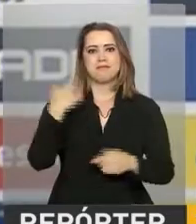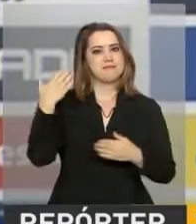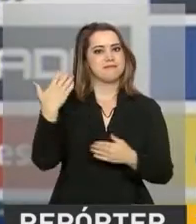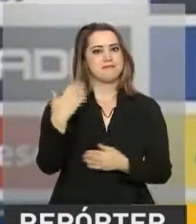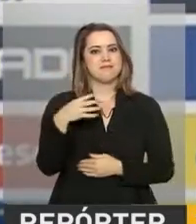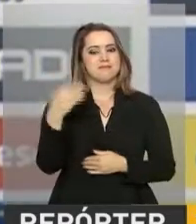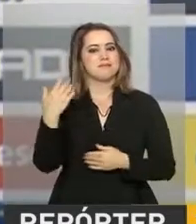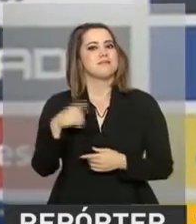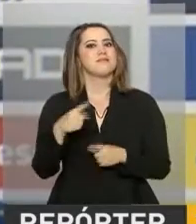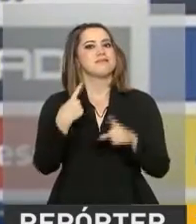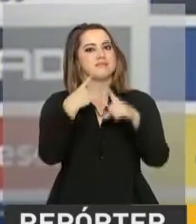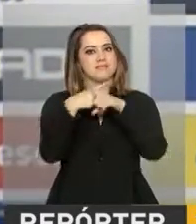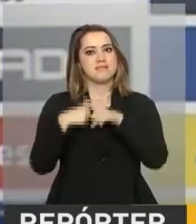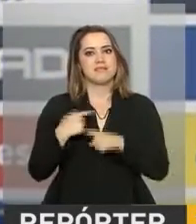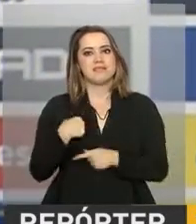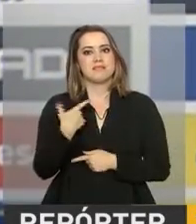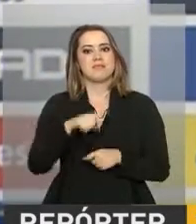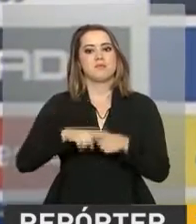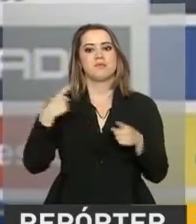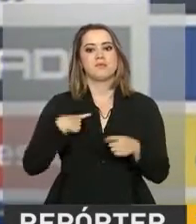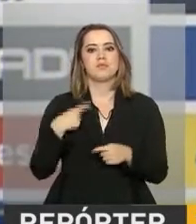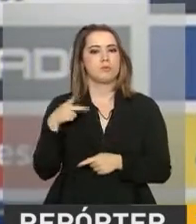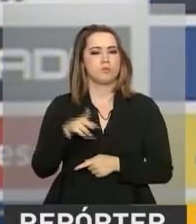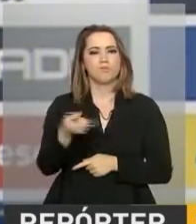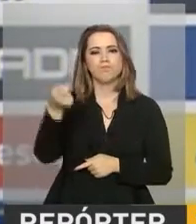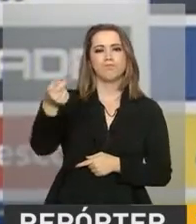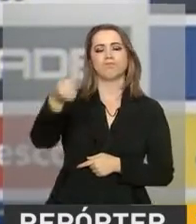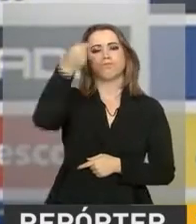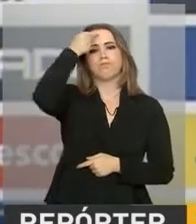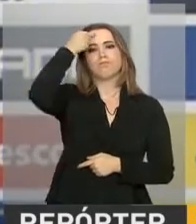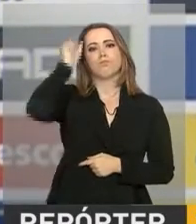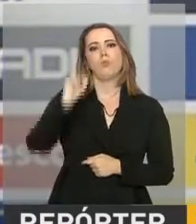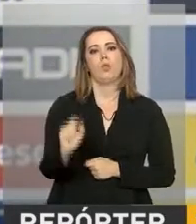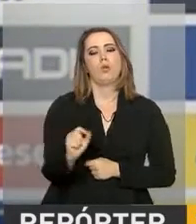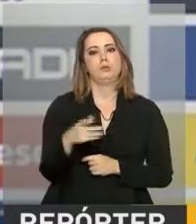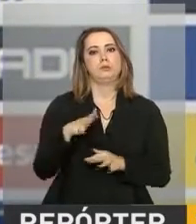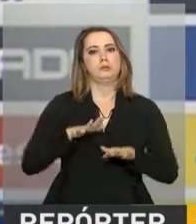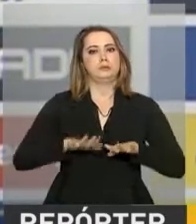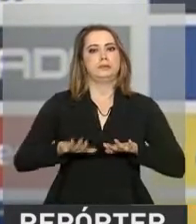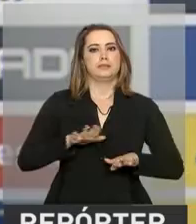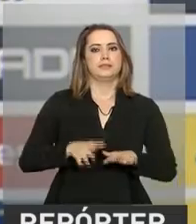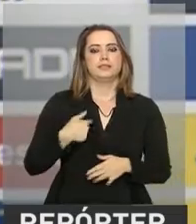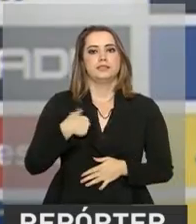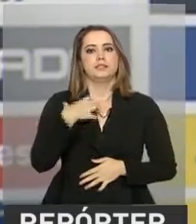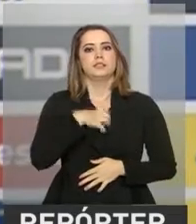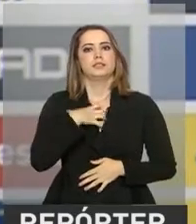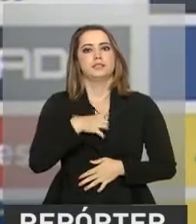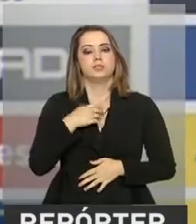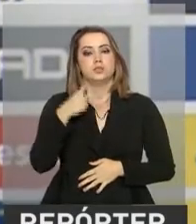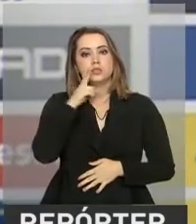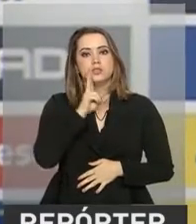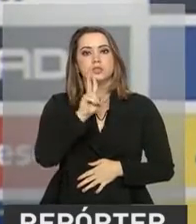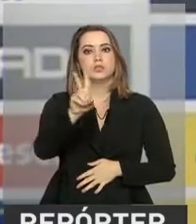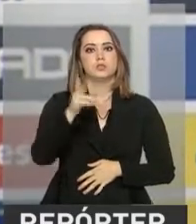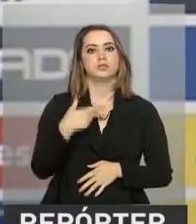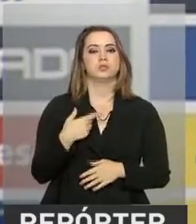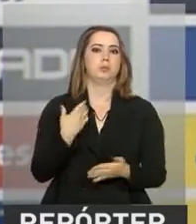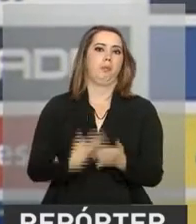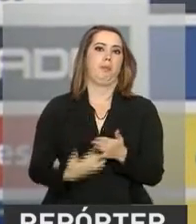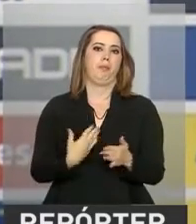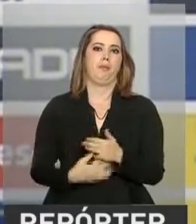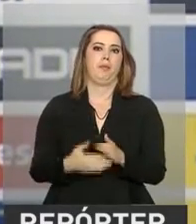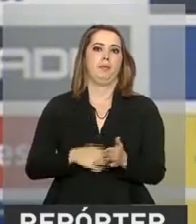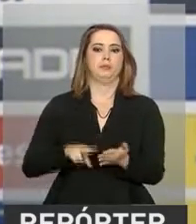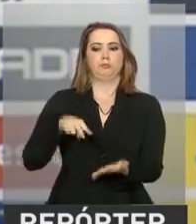super emocionado, mas eu tentei manter a concentração, o equilíbrio, coisa que eu já vi na qualificação que eu não poderia perder, era o